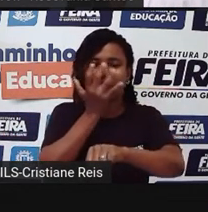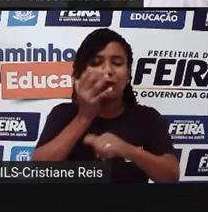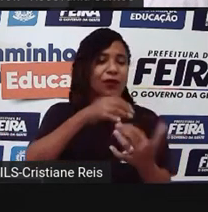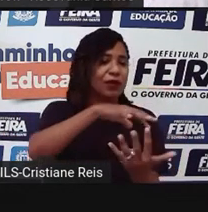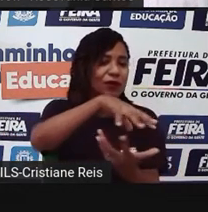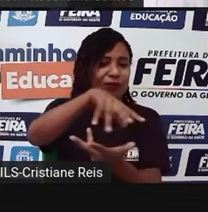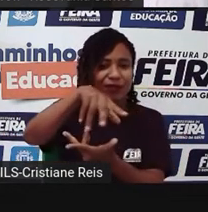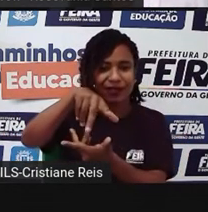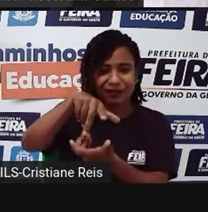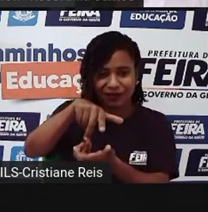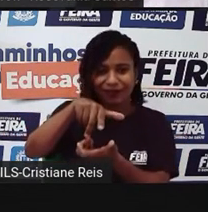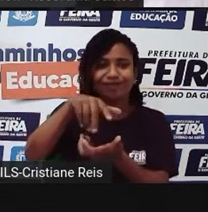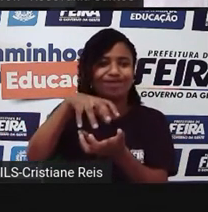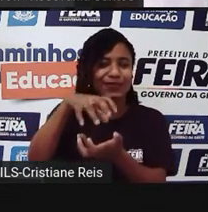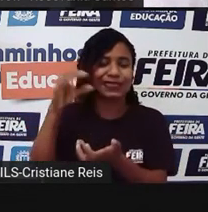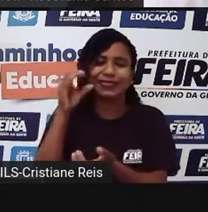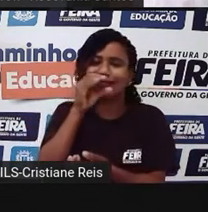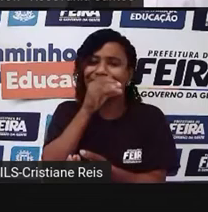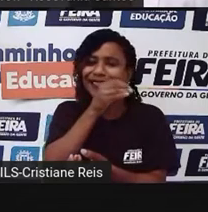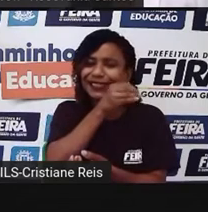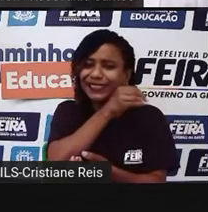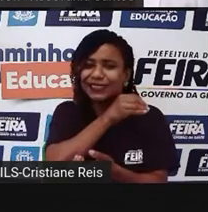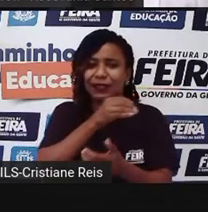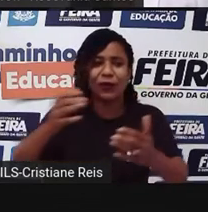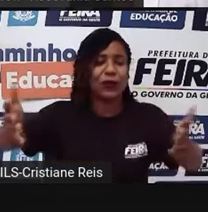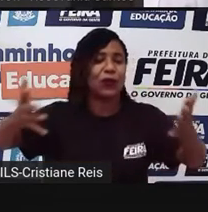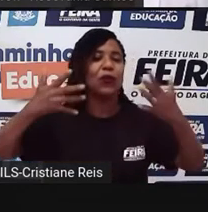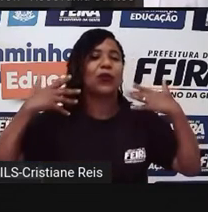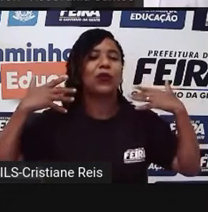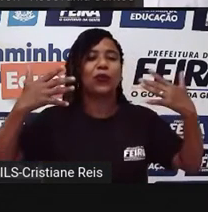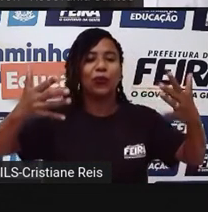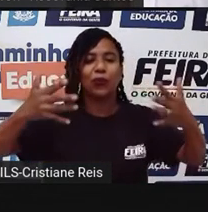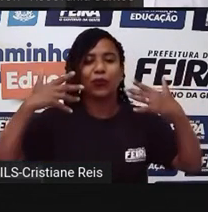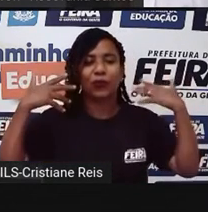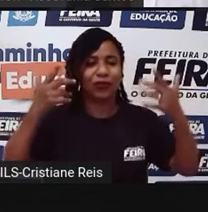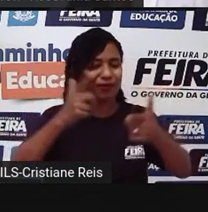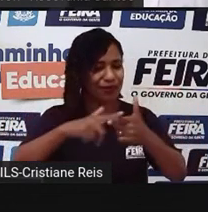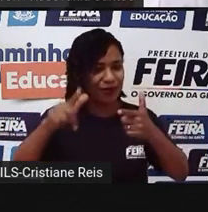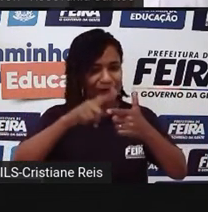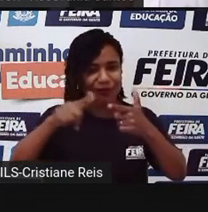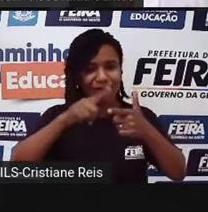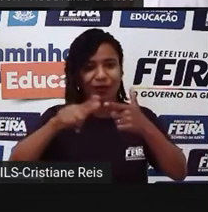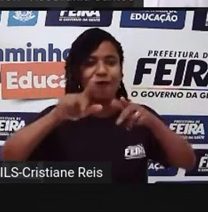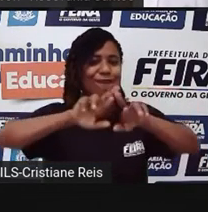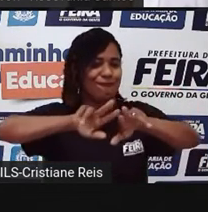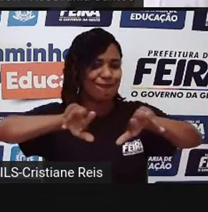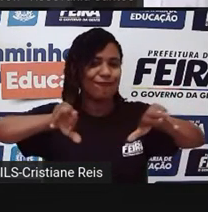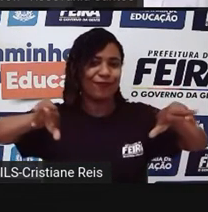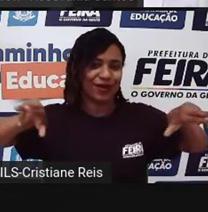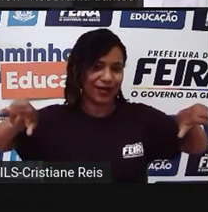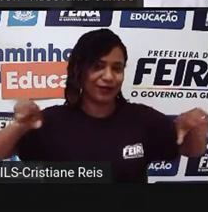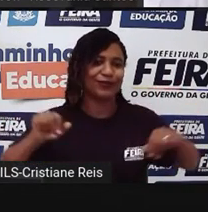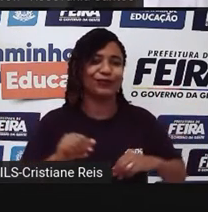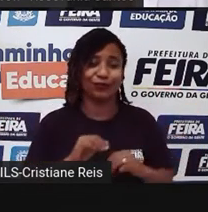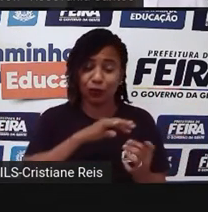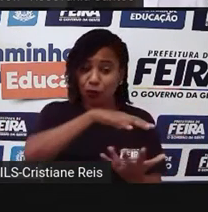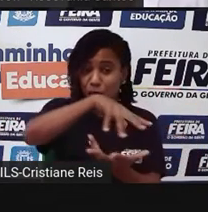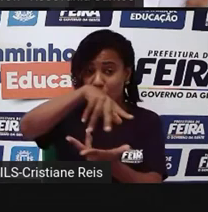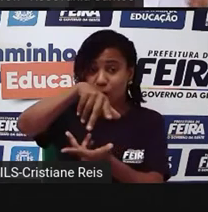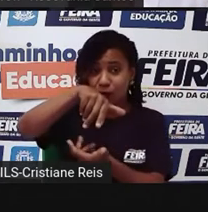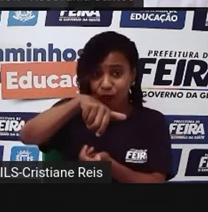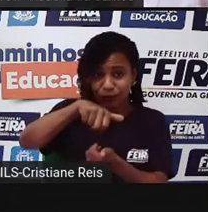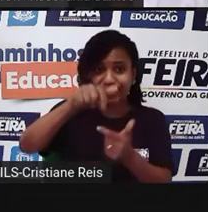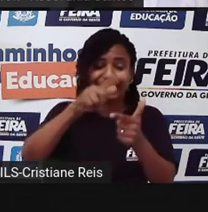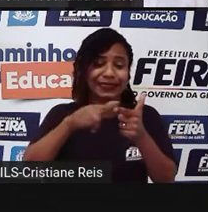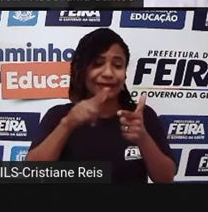planeta está, né, se aquecendo. E esse aquecimento global tem gerado uma série de problemas, né, para as pessoas, para o mundo, e a gente ainda